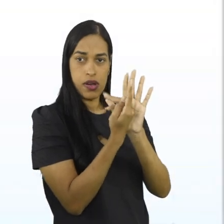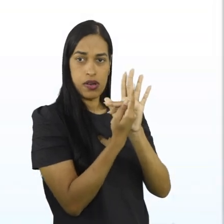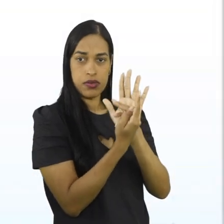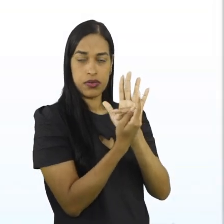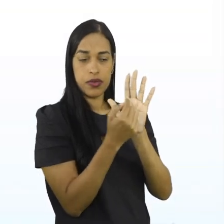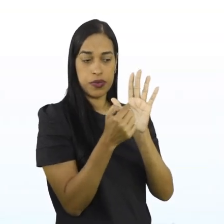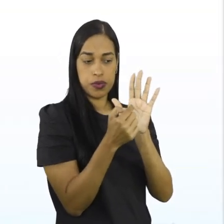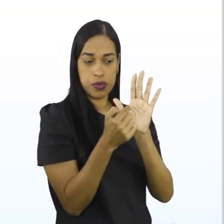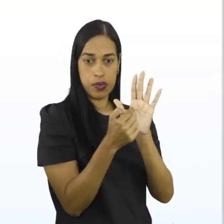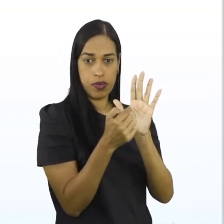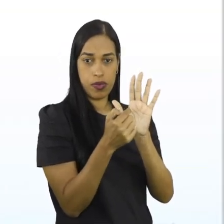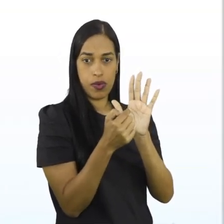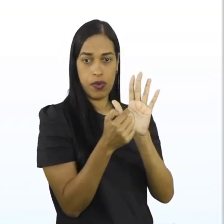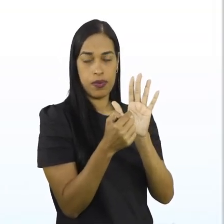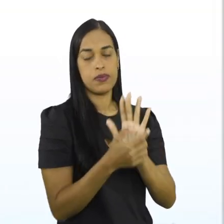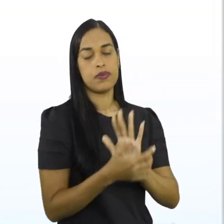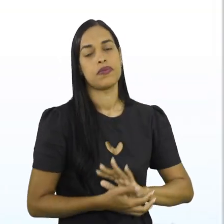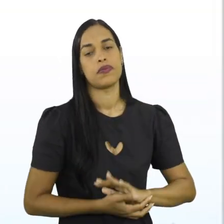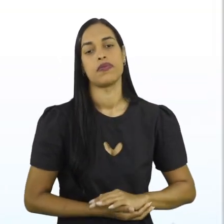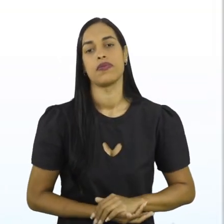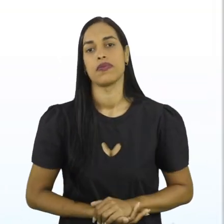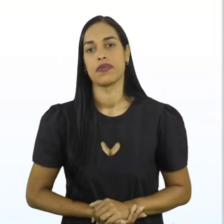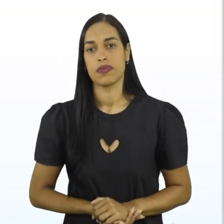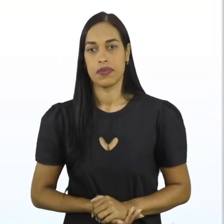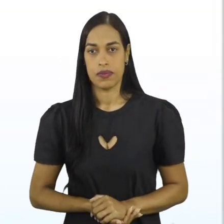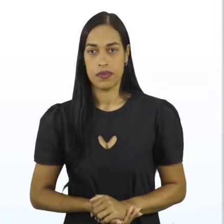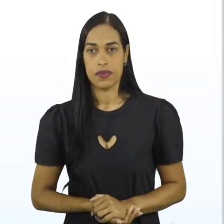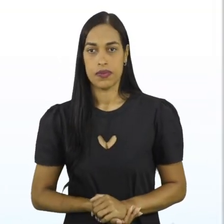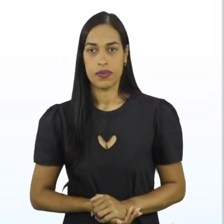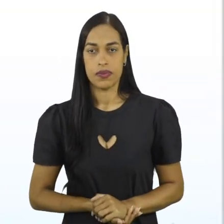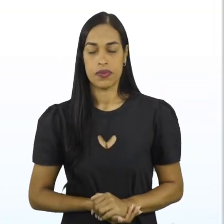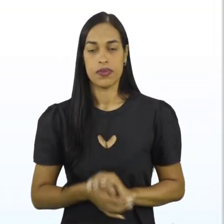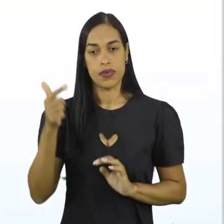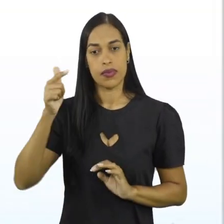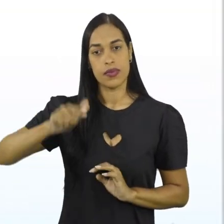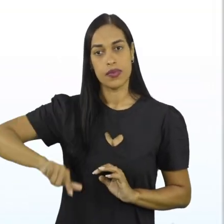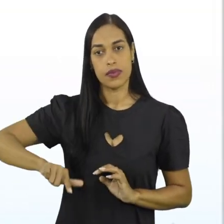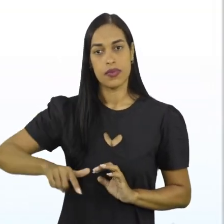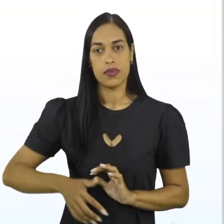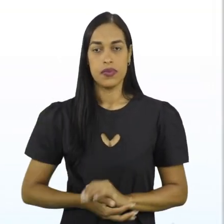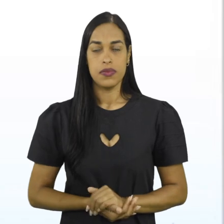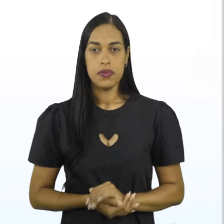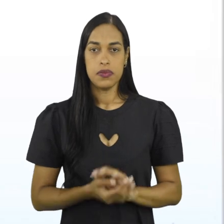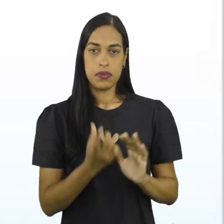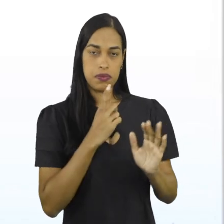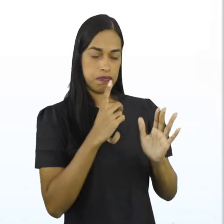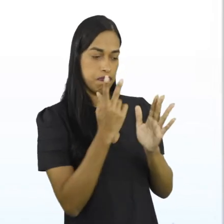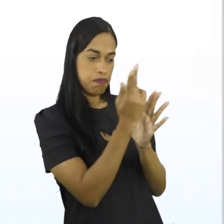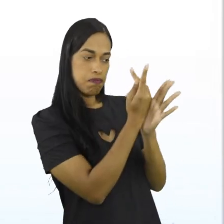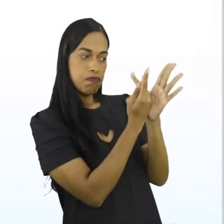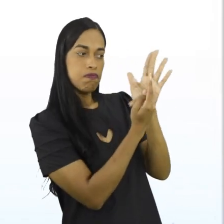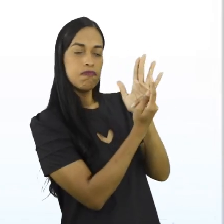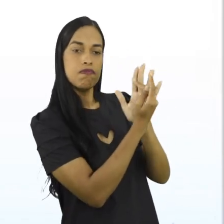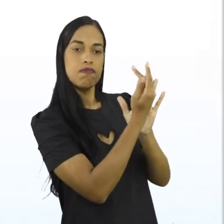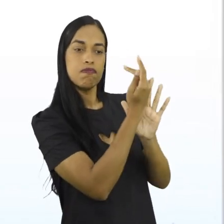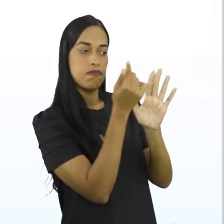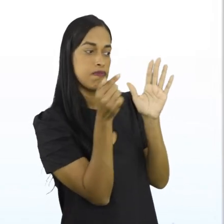vai ter isso aqui. Peraí. Deixa eu fazer aqui de novo aqui. Ó, eu vou ter esse desenhozinho aqui.